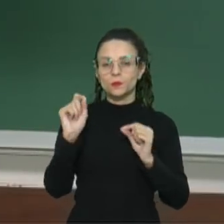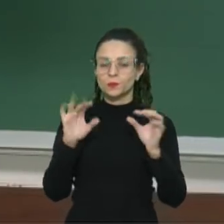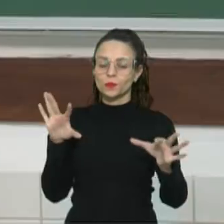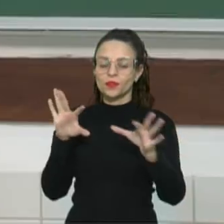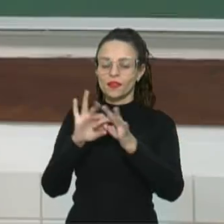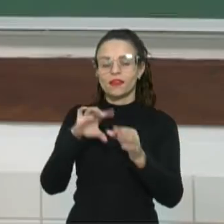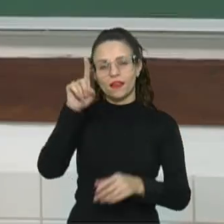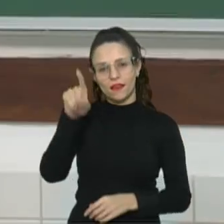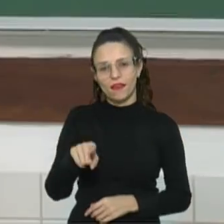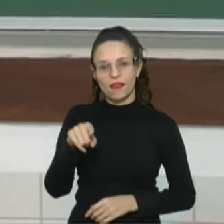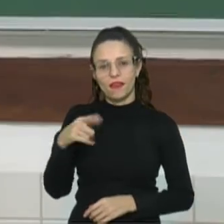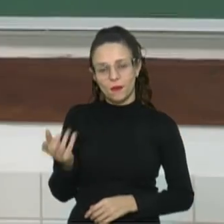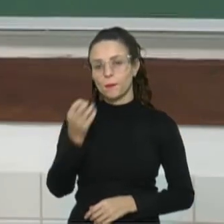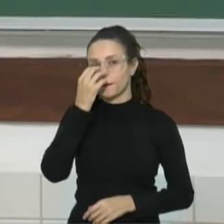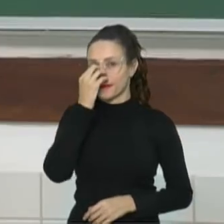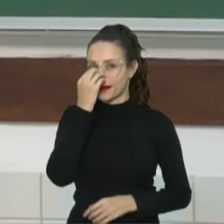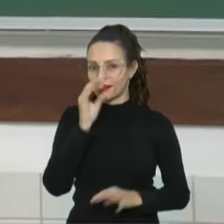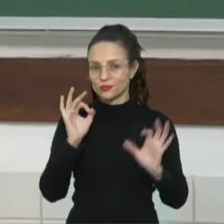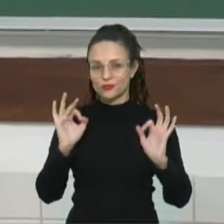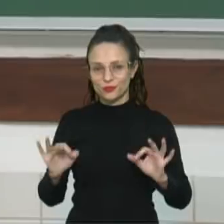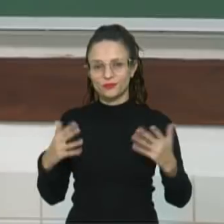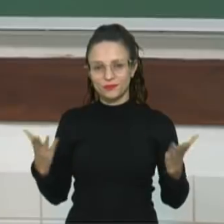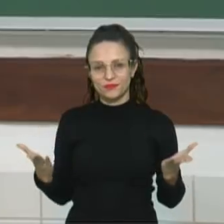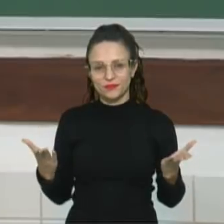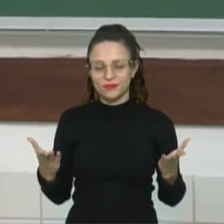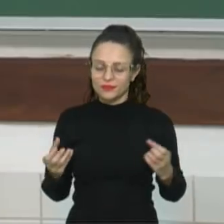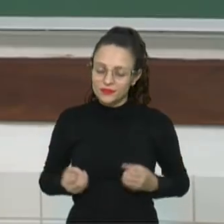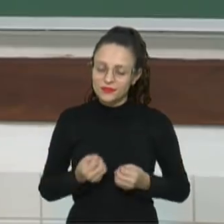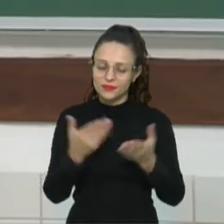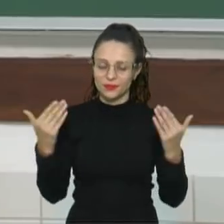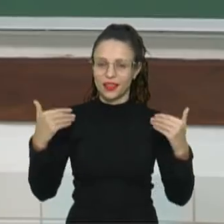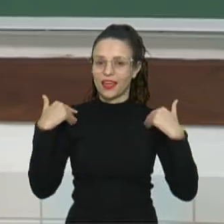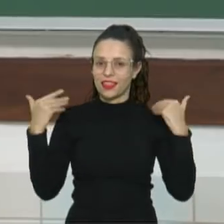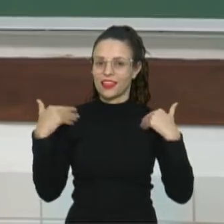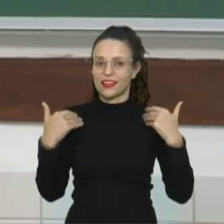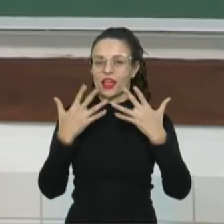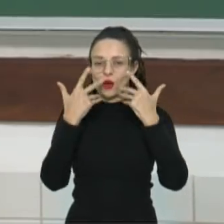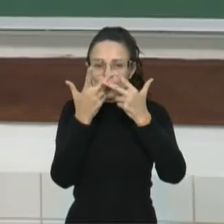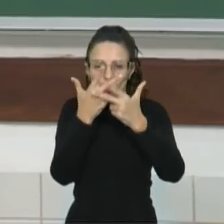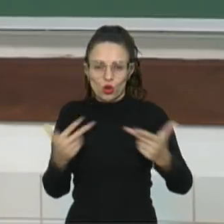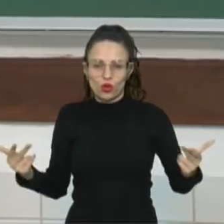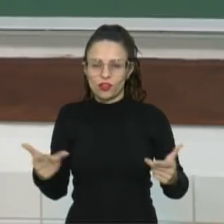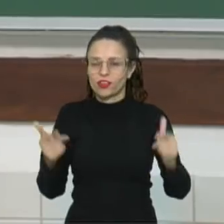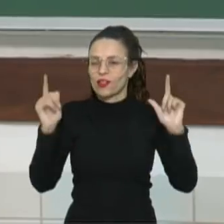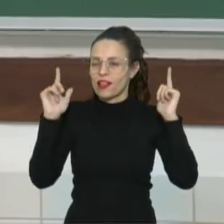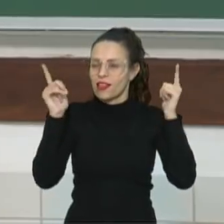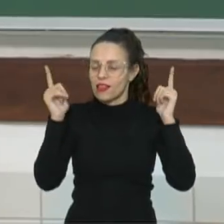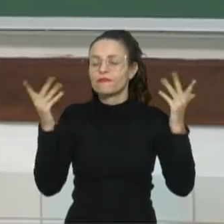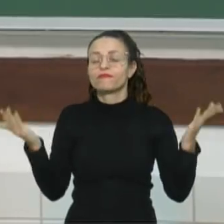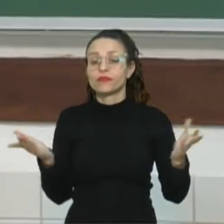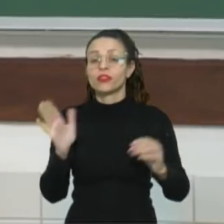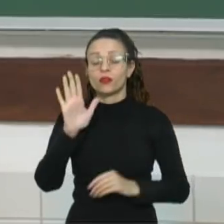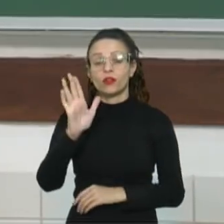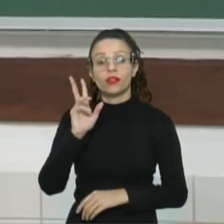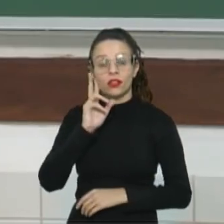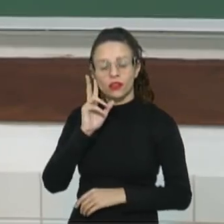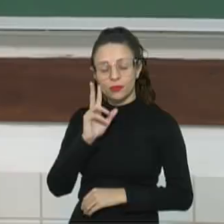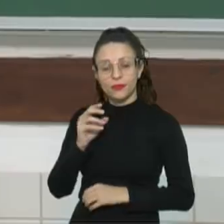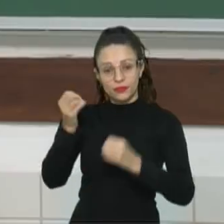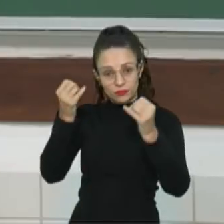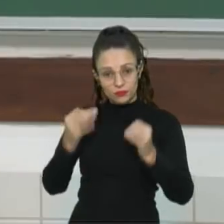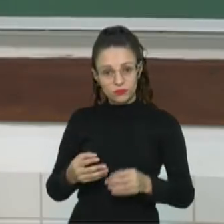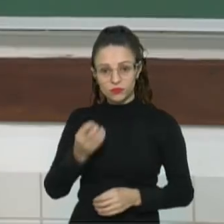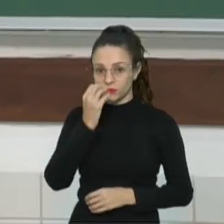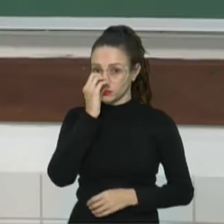hein? Então é o palhaço, né, gente? O palhaço traz alegria, tá sempre colorido, sempre divertido. E lembra que a gente falou também que tem